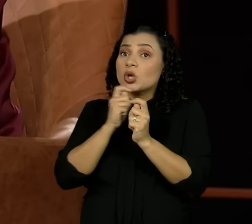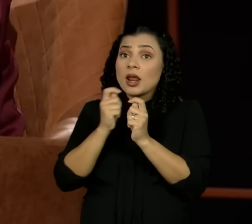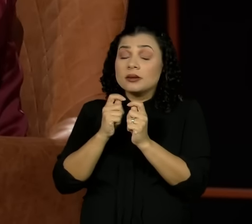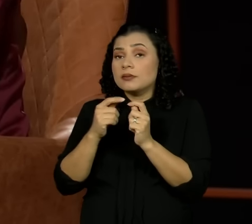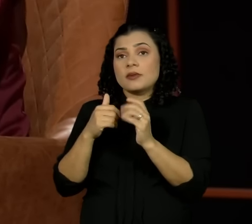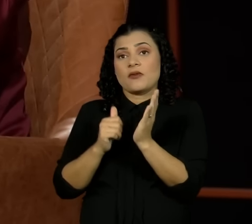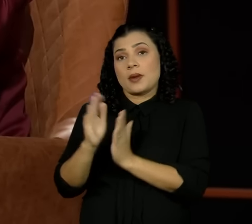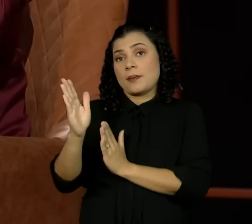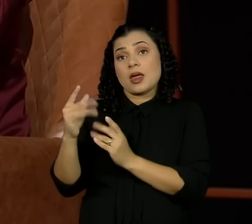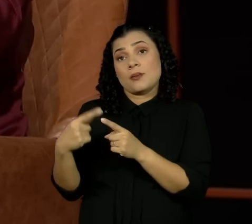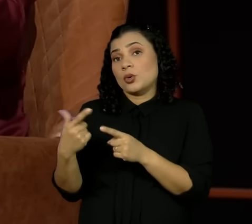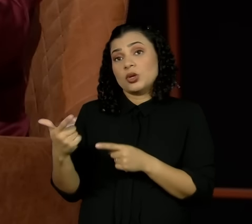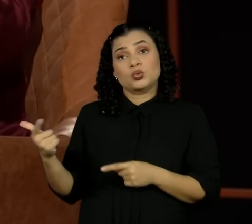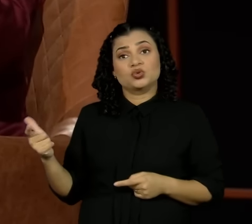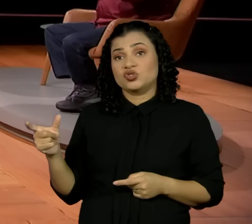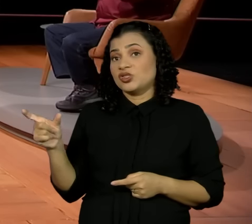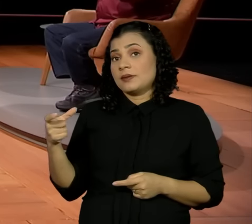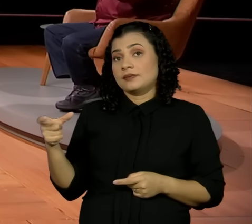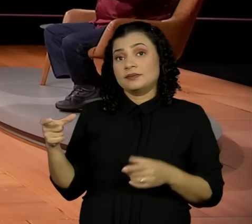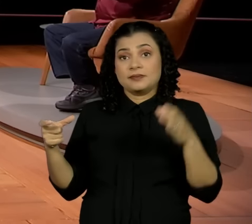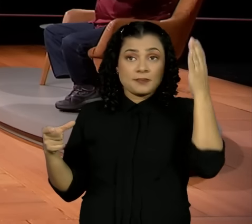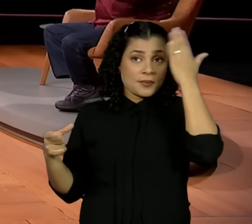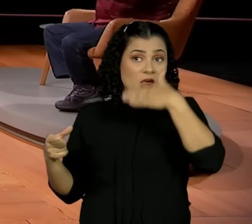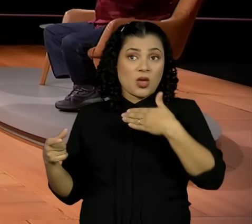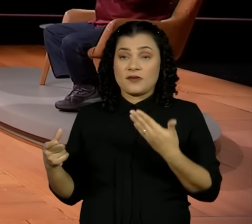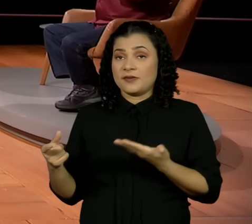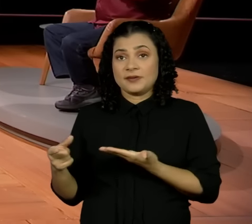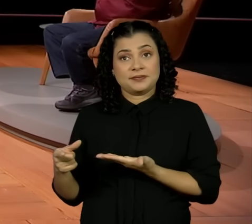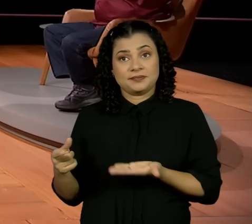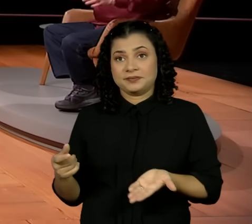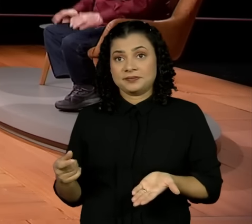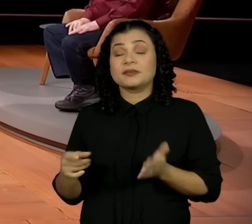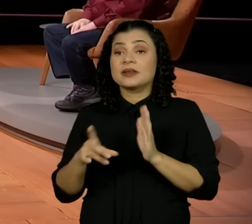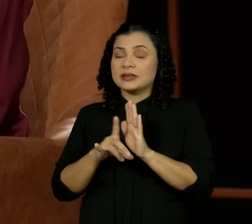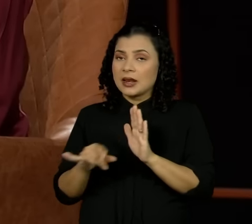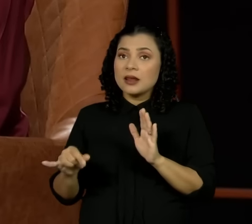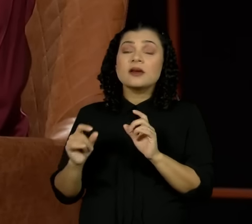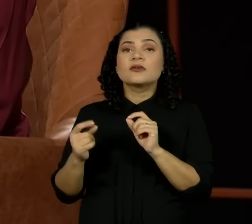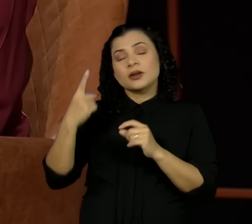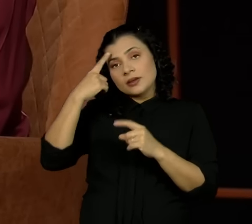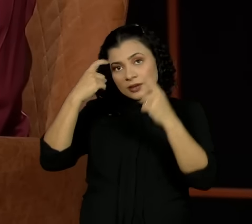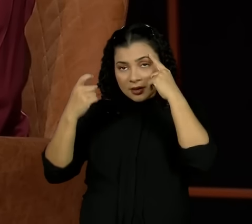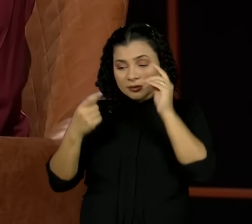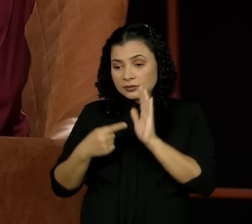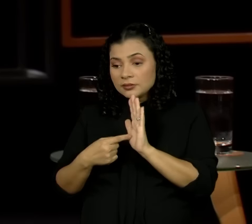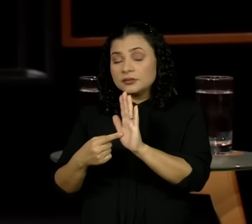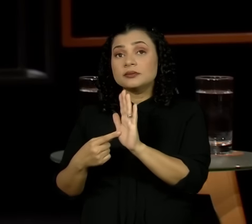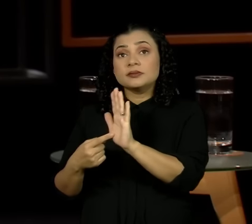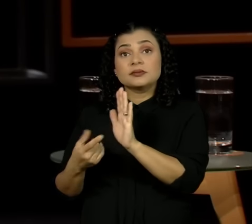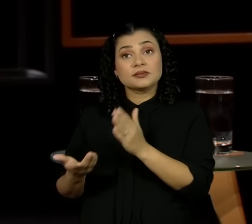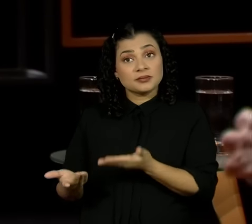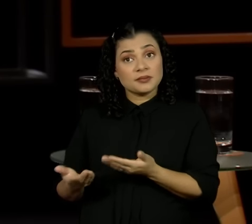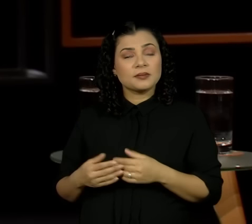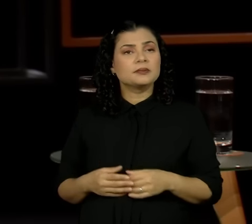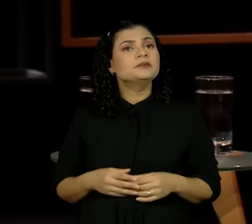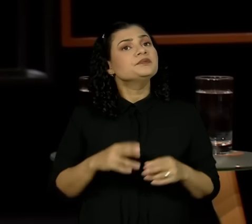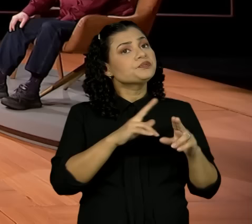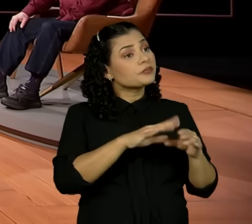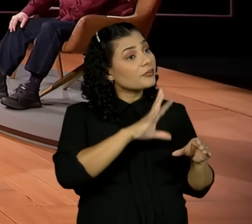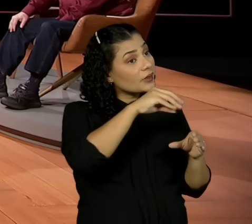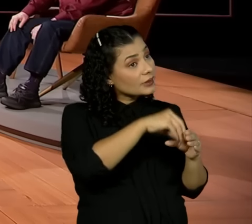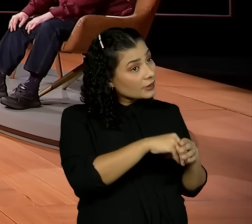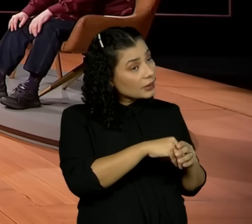porque escrevia contra o regime, como vou dar o registro para ele. Aí... Então, essa lei foi feita para limpar a oposição. E foi trabalhando na